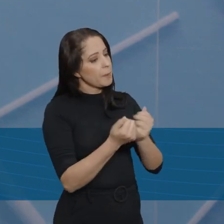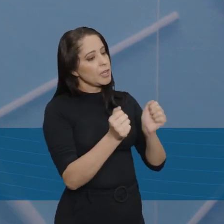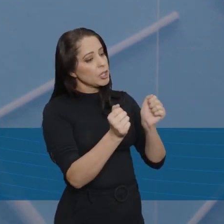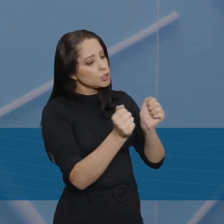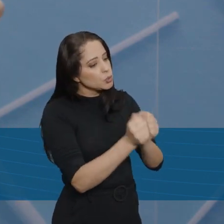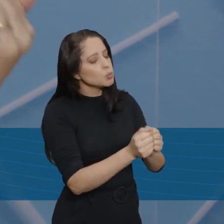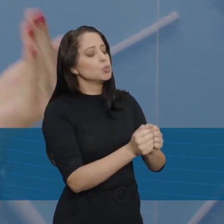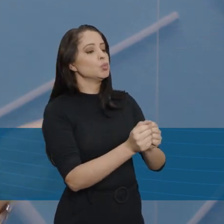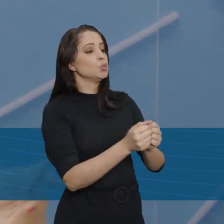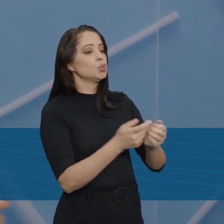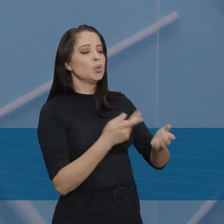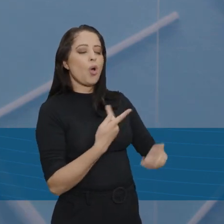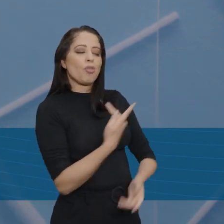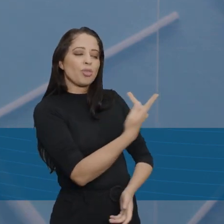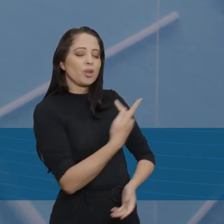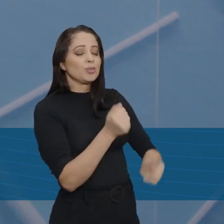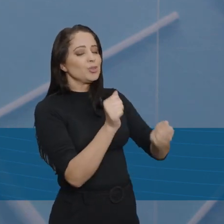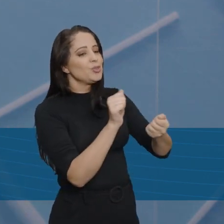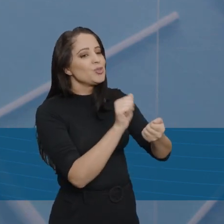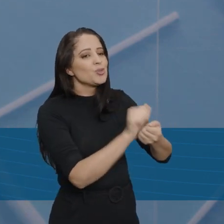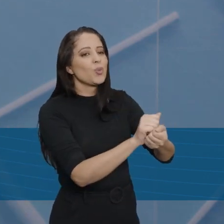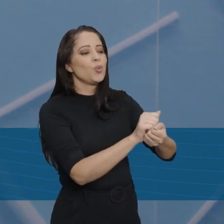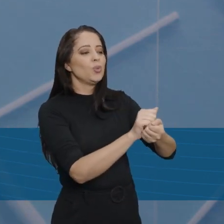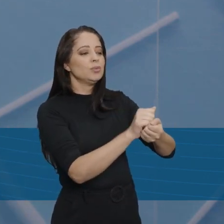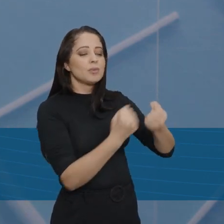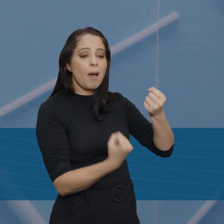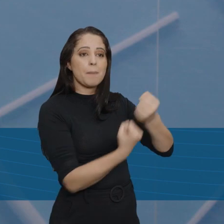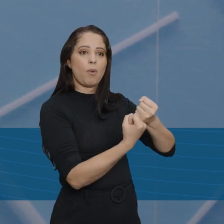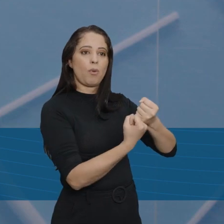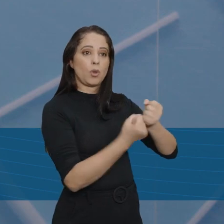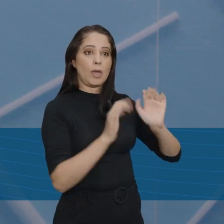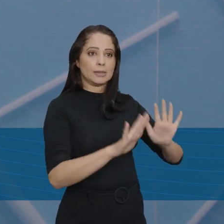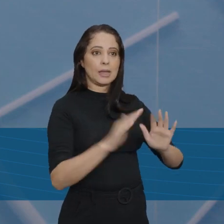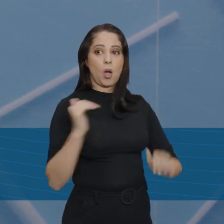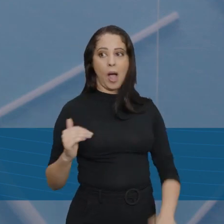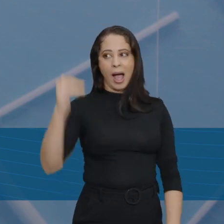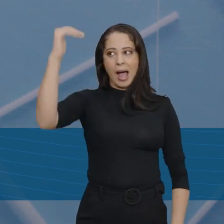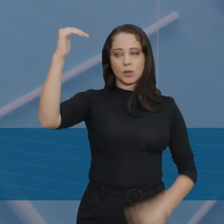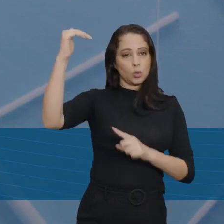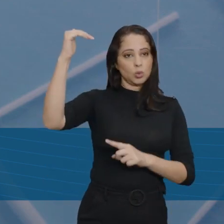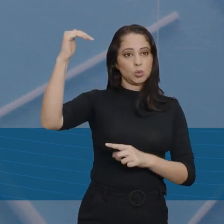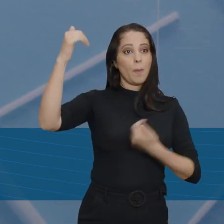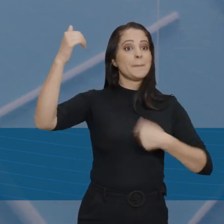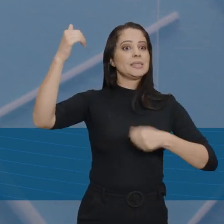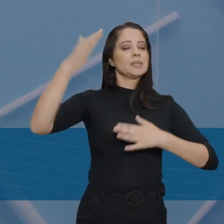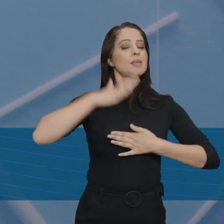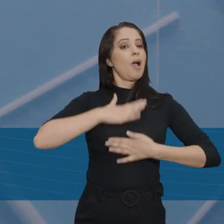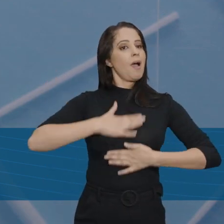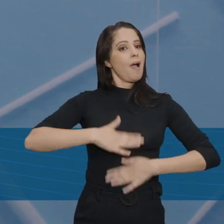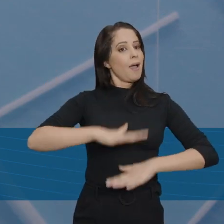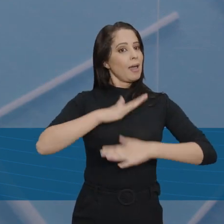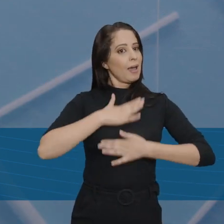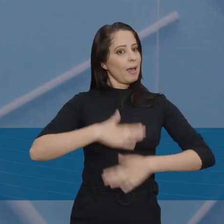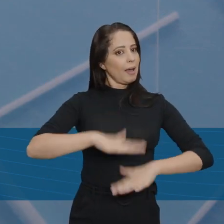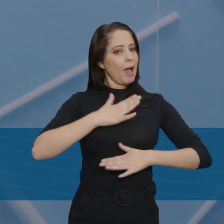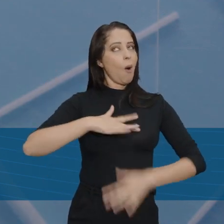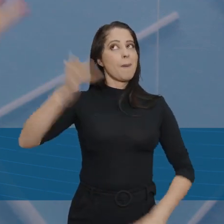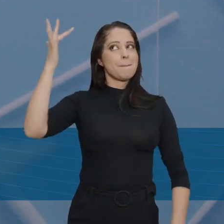a gente pode pensar nessa medida, né? Então, acho que os adultos têm que ter calma, né? Tem que